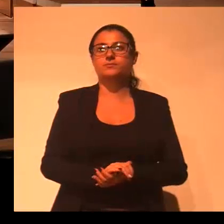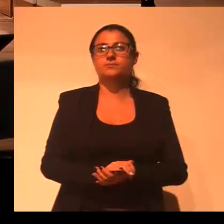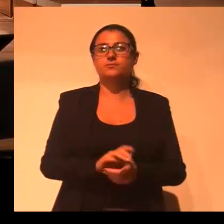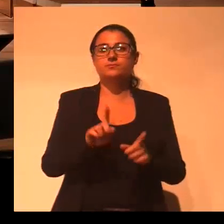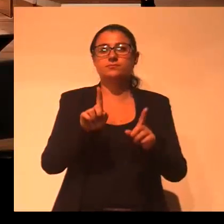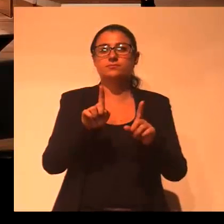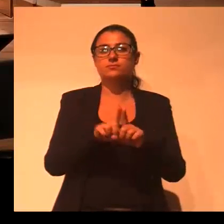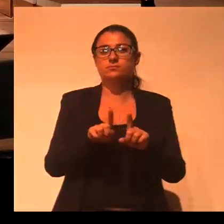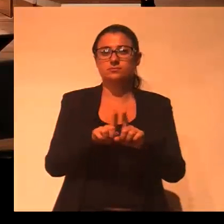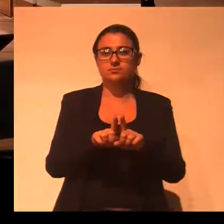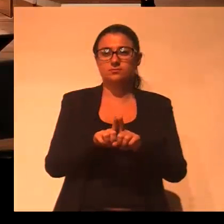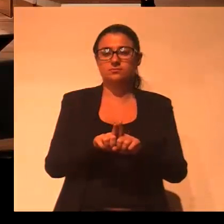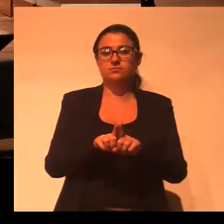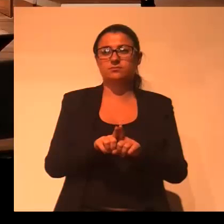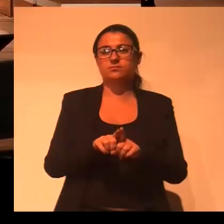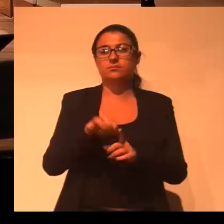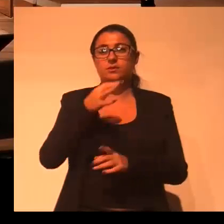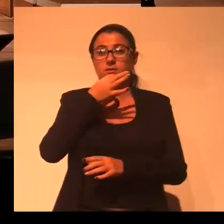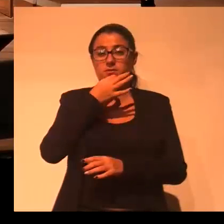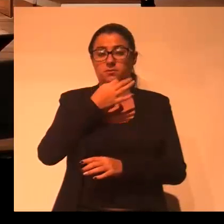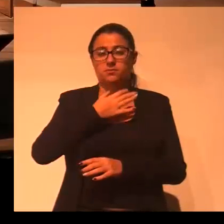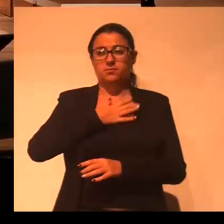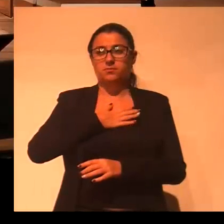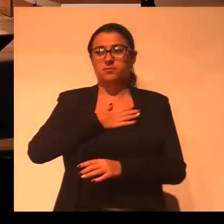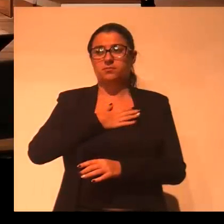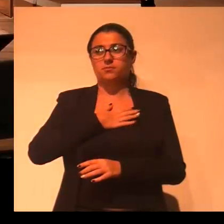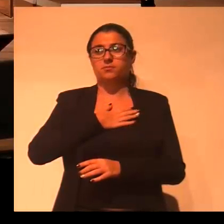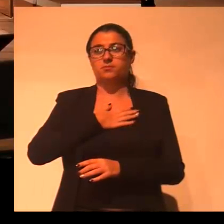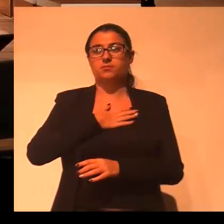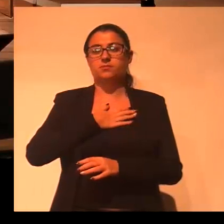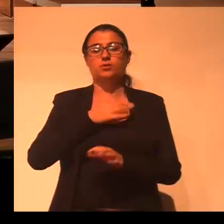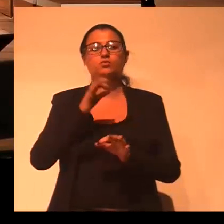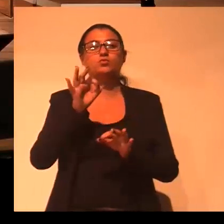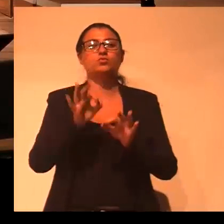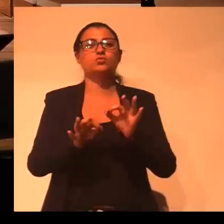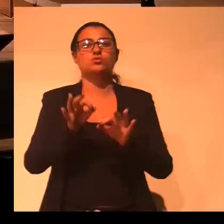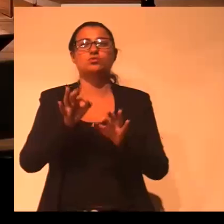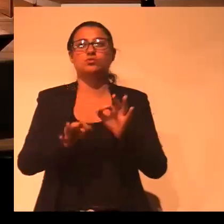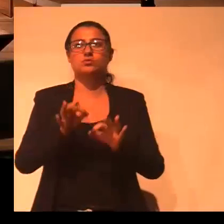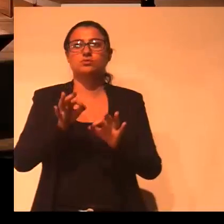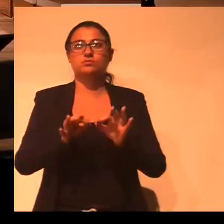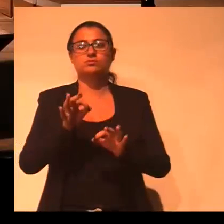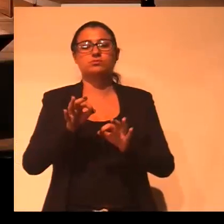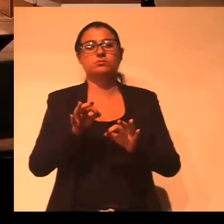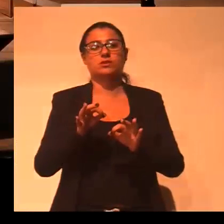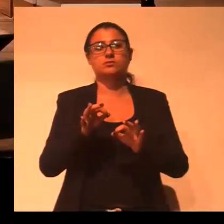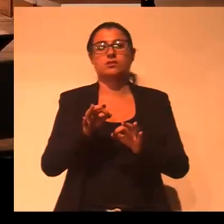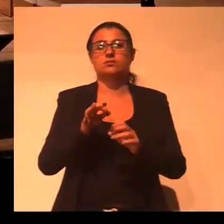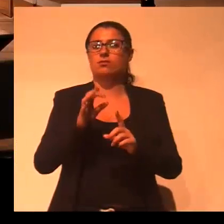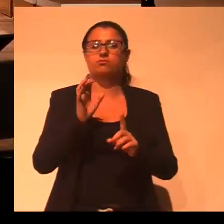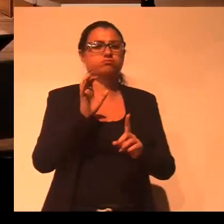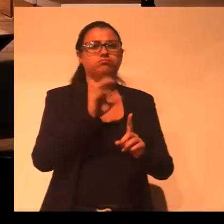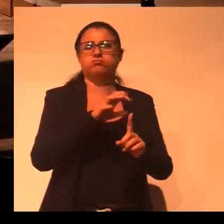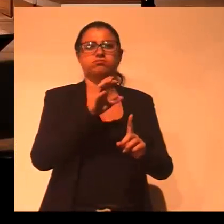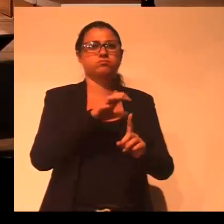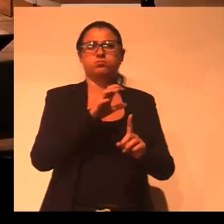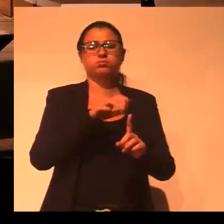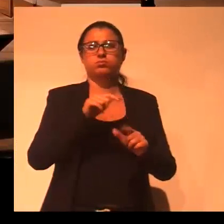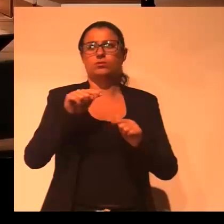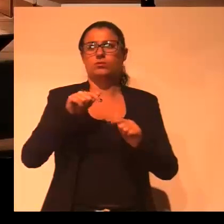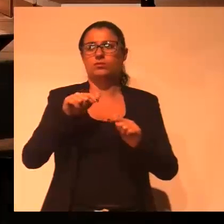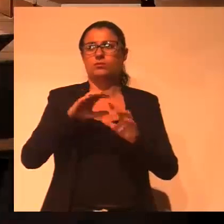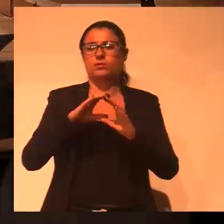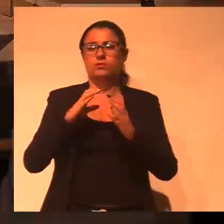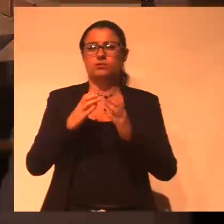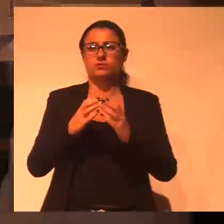E, minha opinião, o jurídico da casa ele não contamina os trabalhos da comissão, vereadora. Mas, em